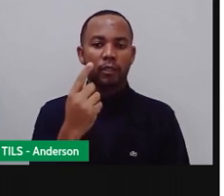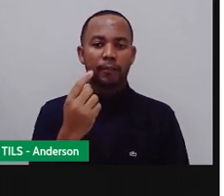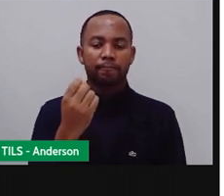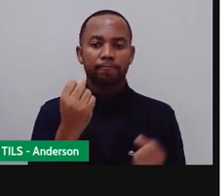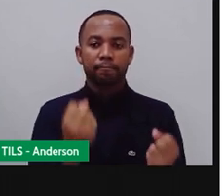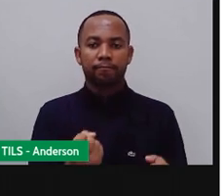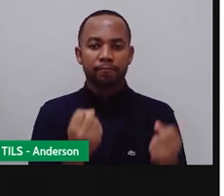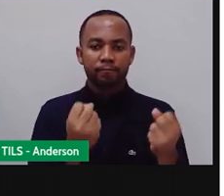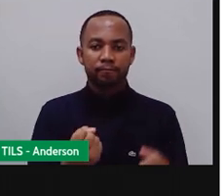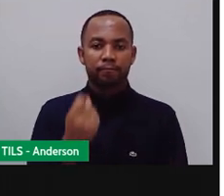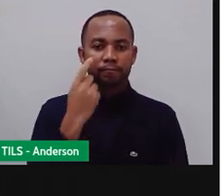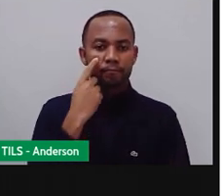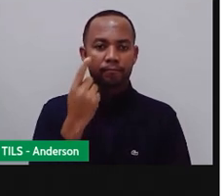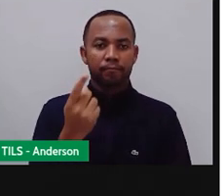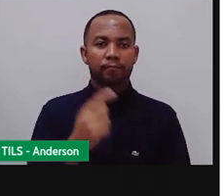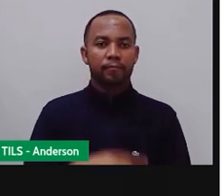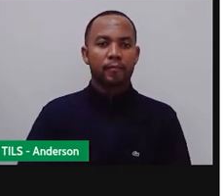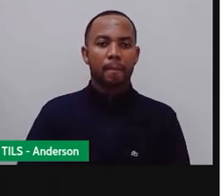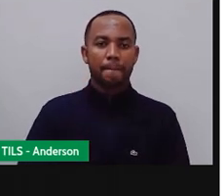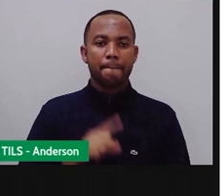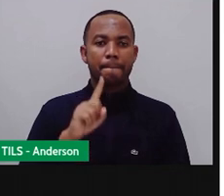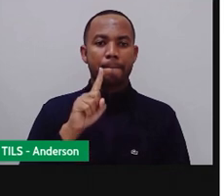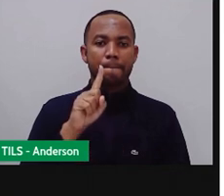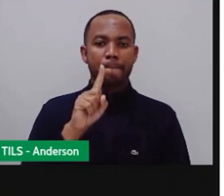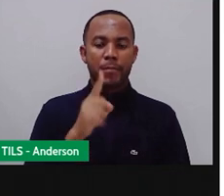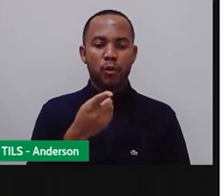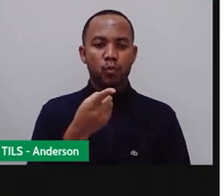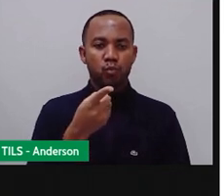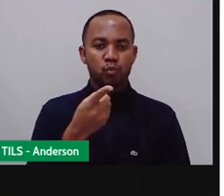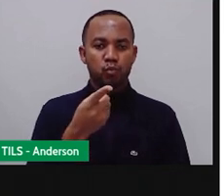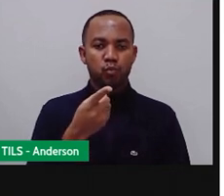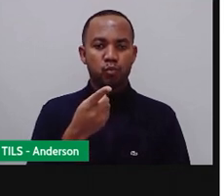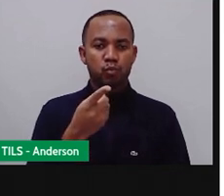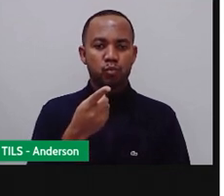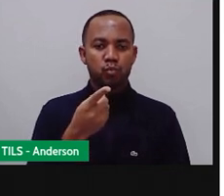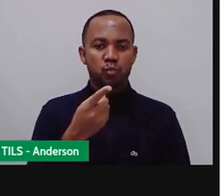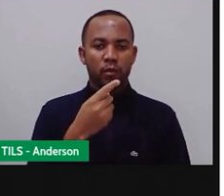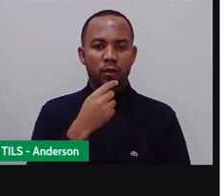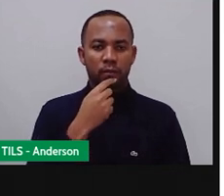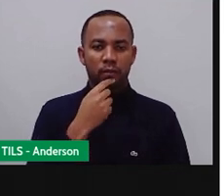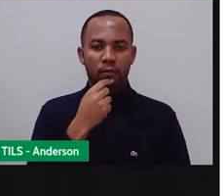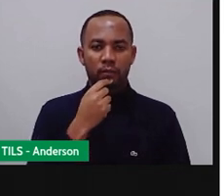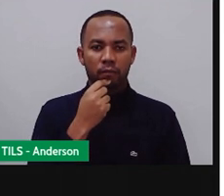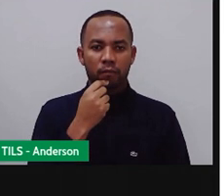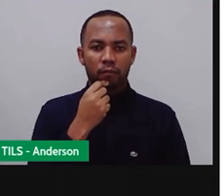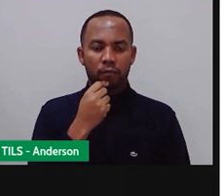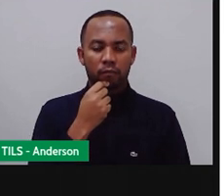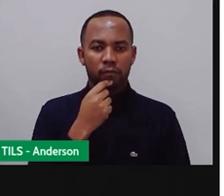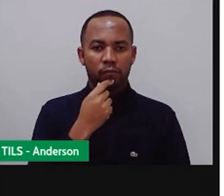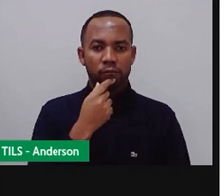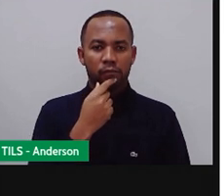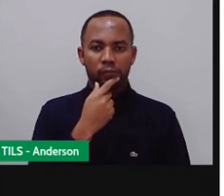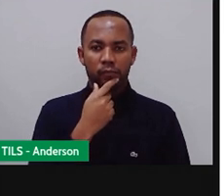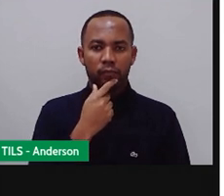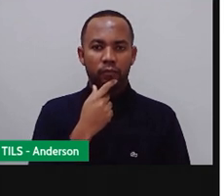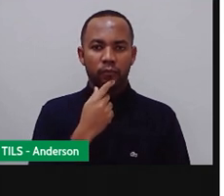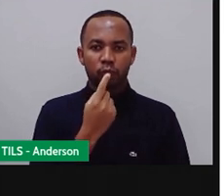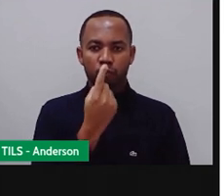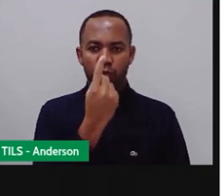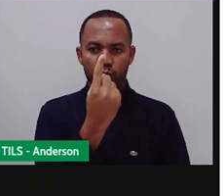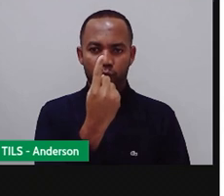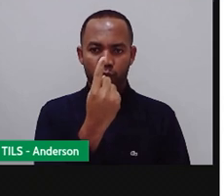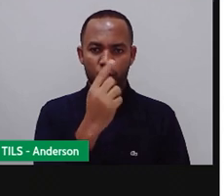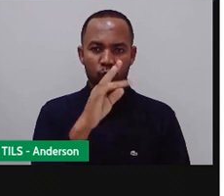equivale a 1.500 certo então só para voltar aqui uma